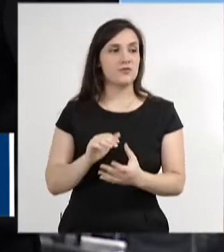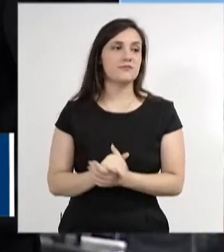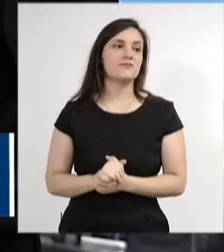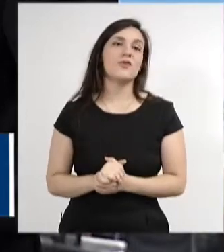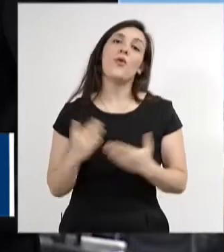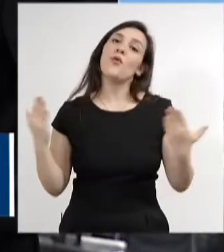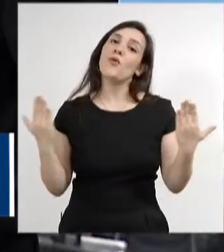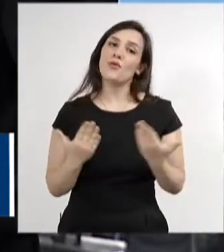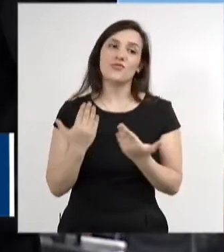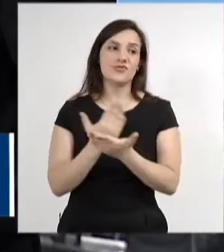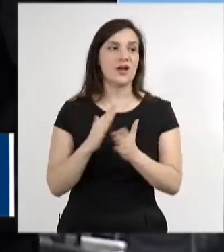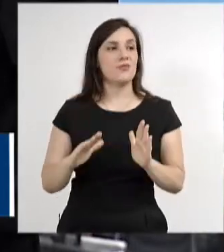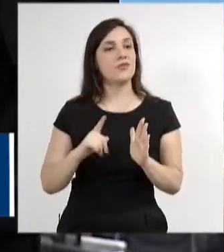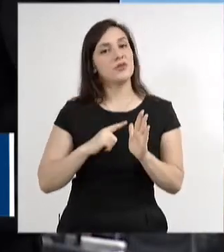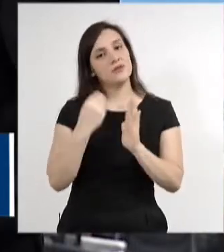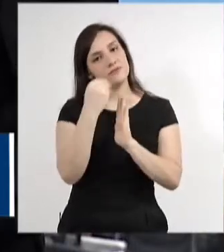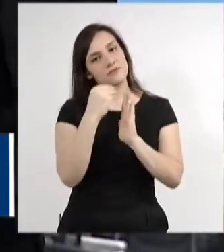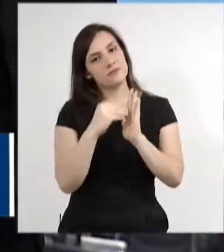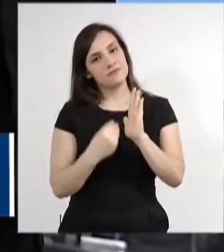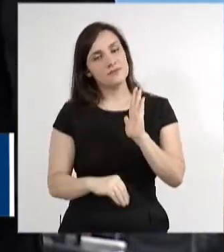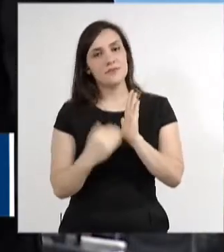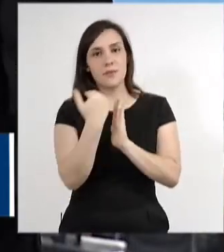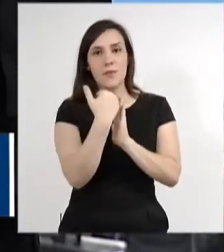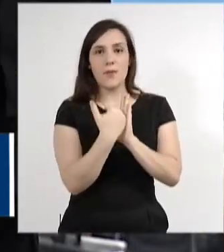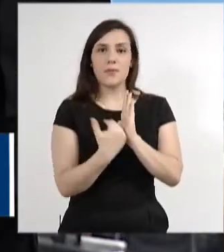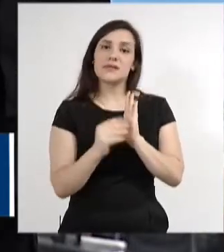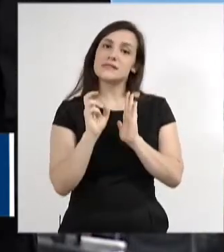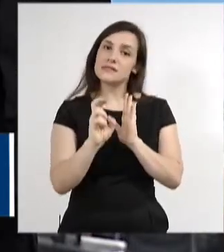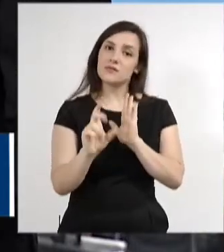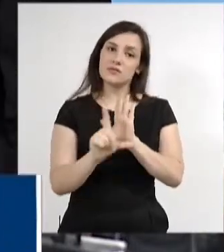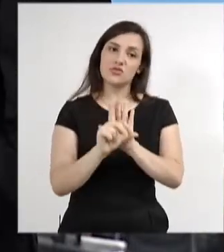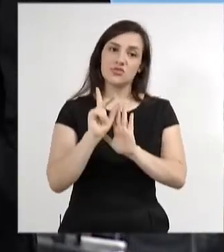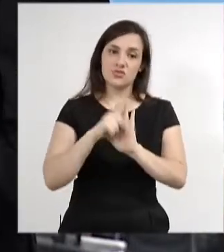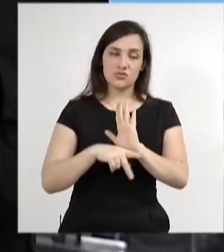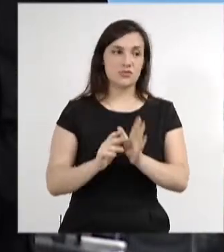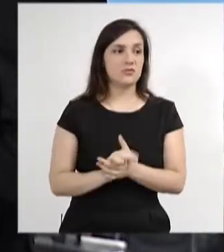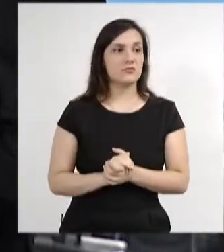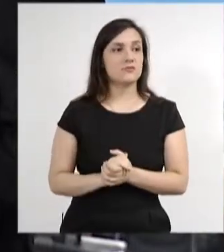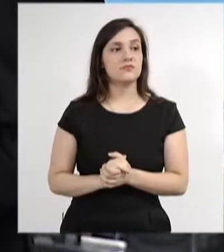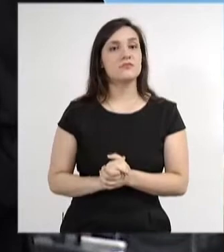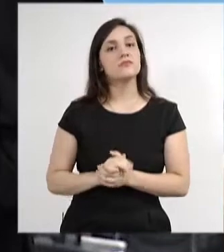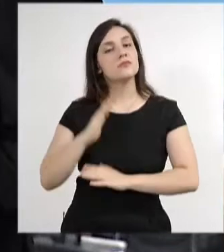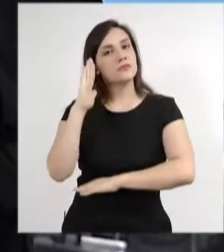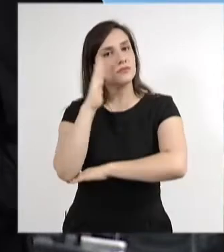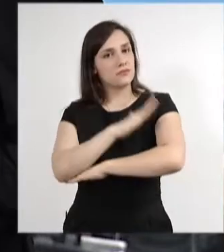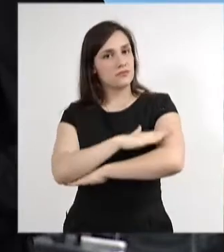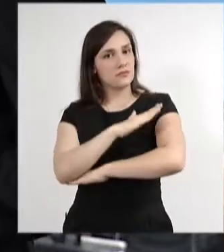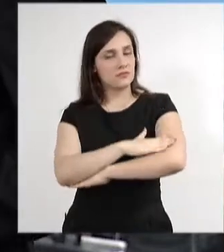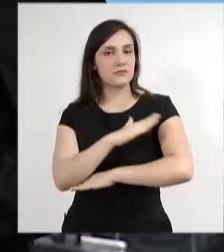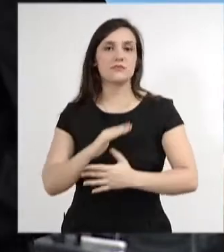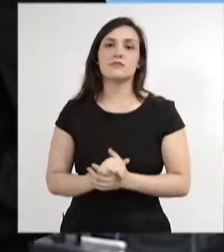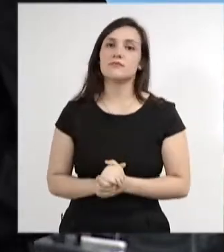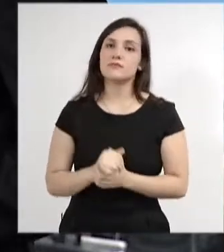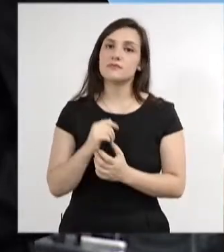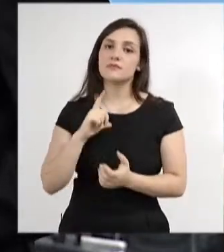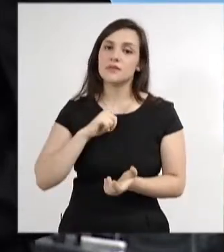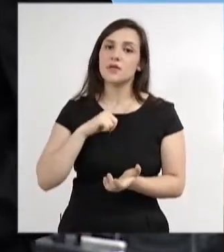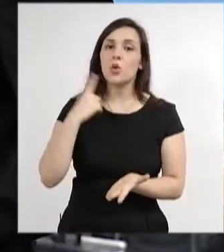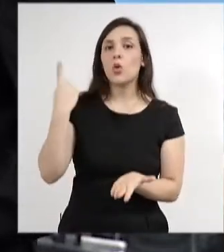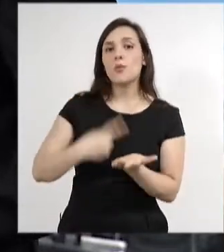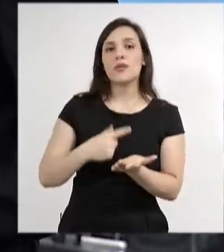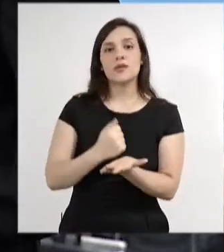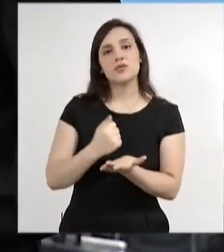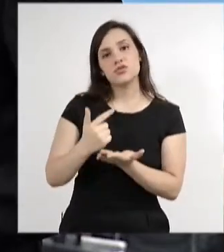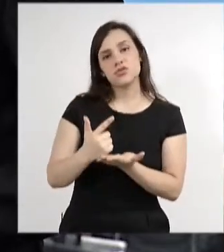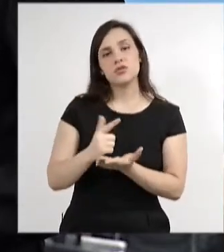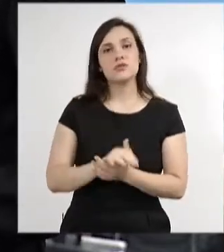gente fecha a nossa pauta de hoje com esses 5 projetos, né, Kleber, que acabamos de anunciar. À tarde, nós temos uma agenda,